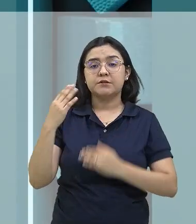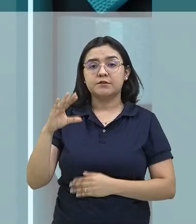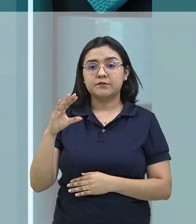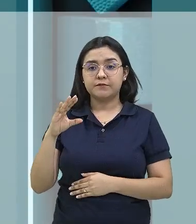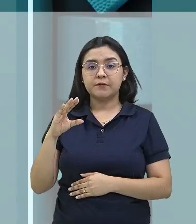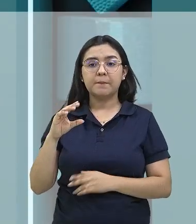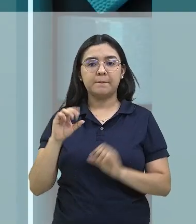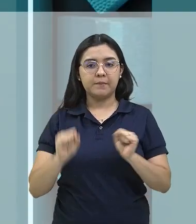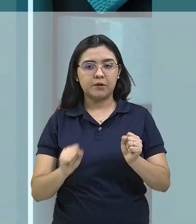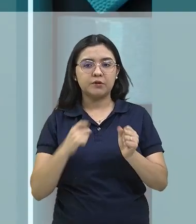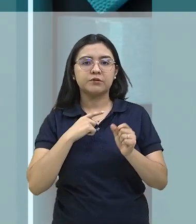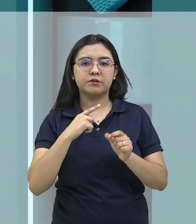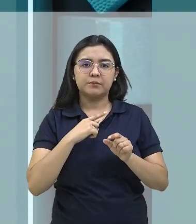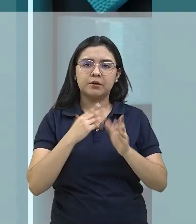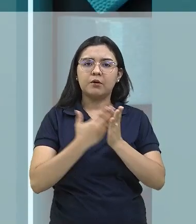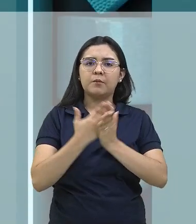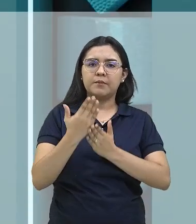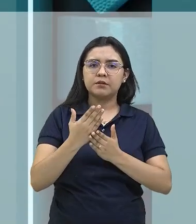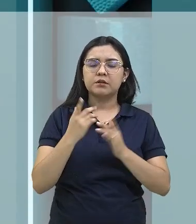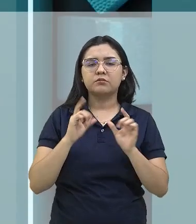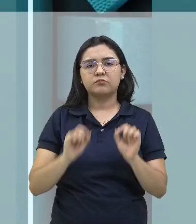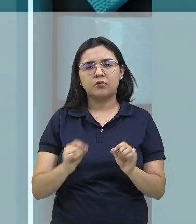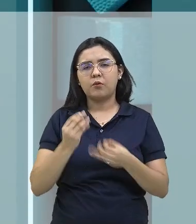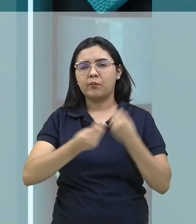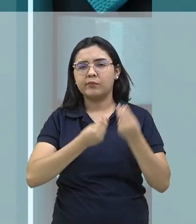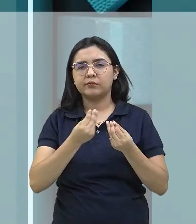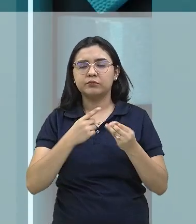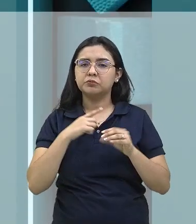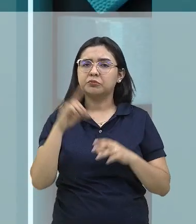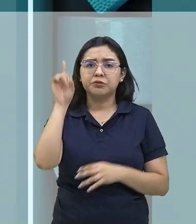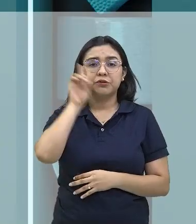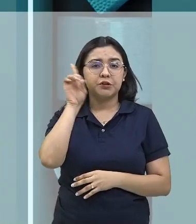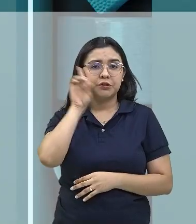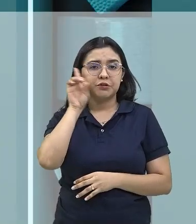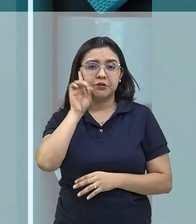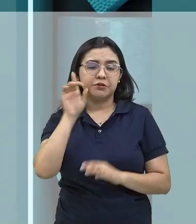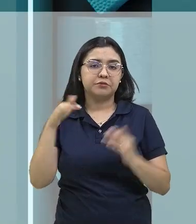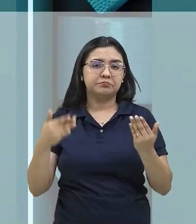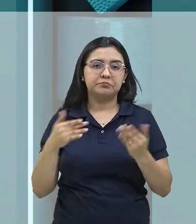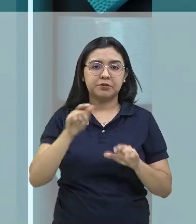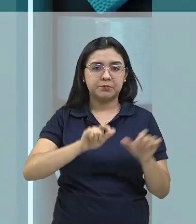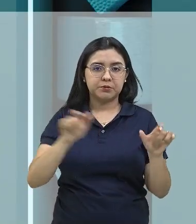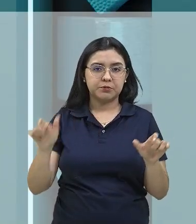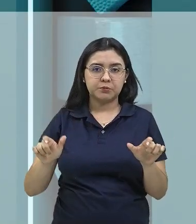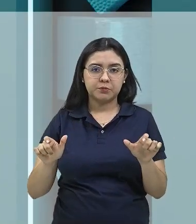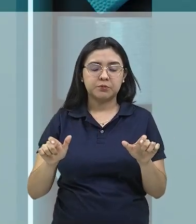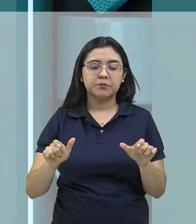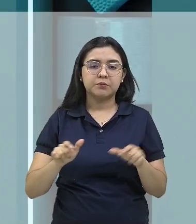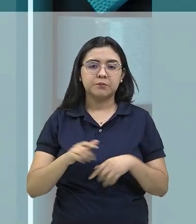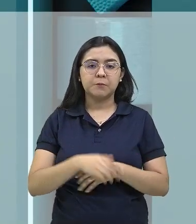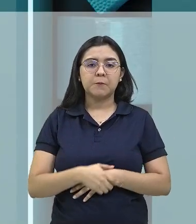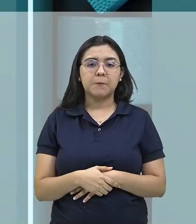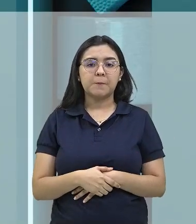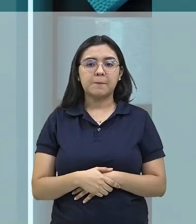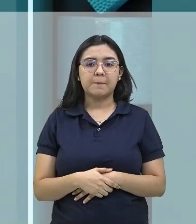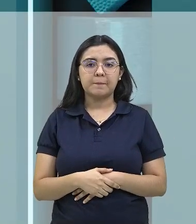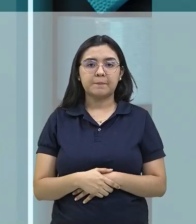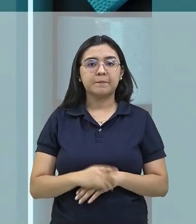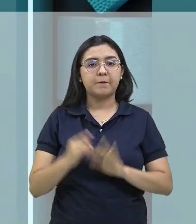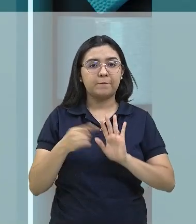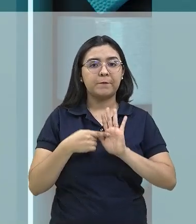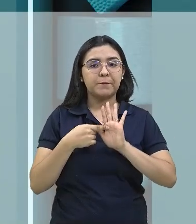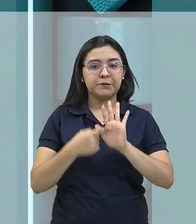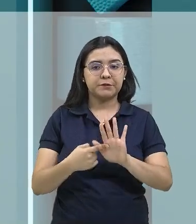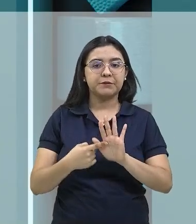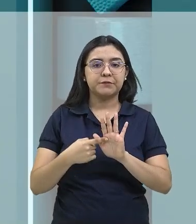pode surgir a partir do cotidiano das pessoas, de uma localidade. Foi o que mostrou aí